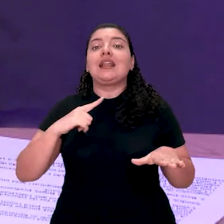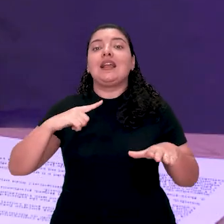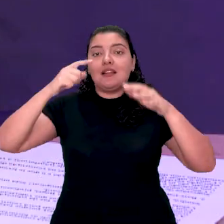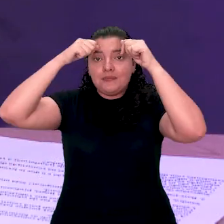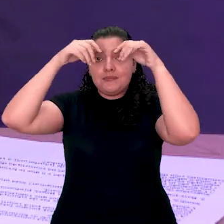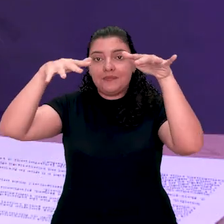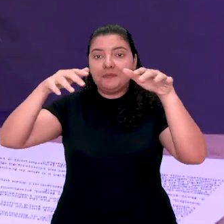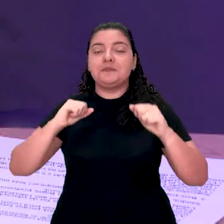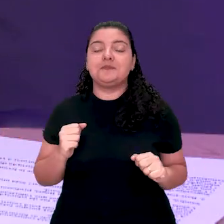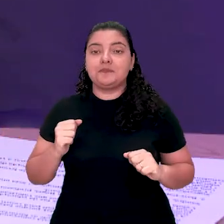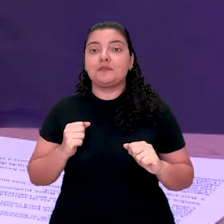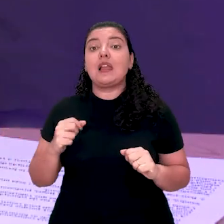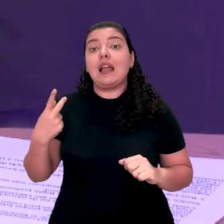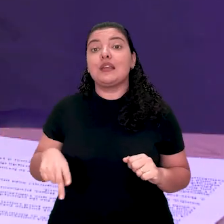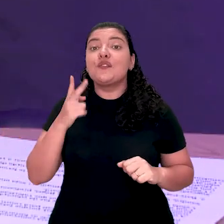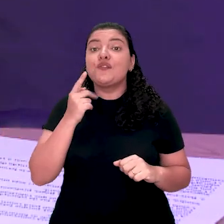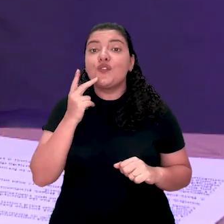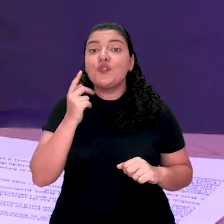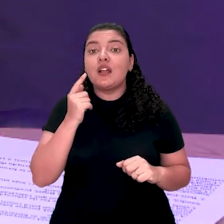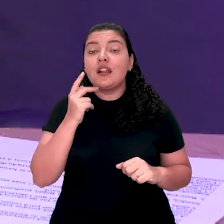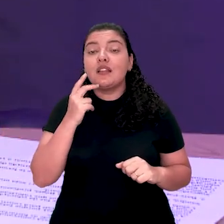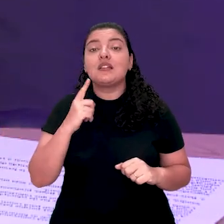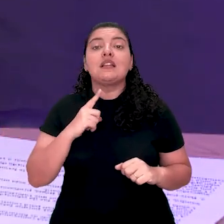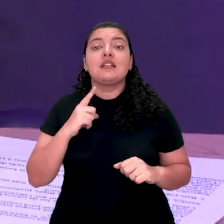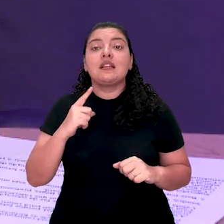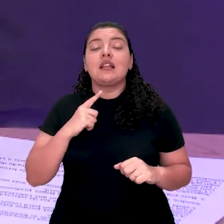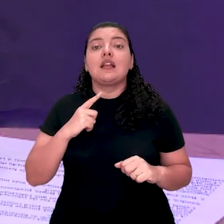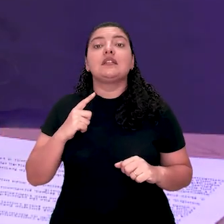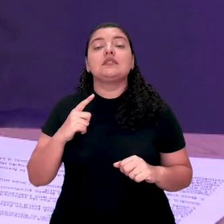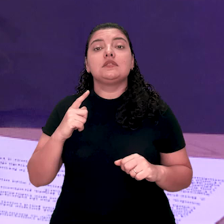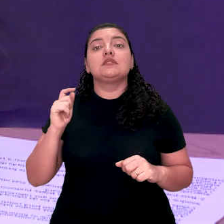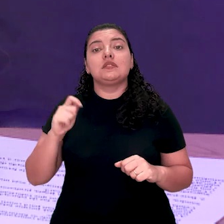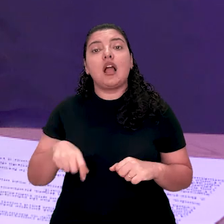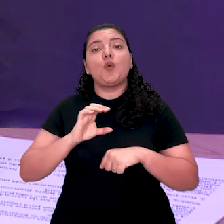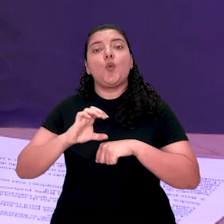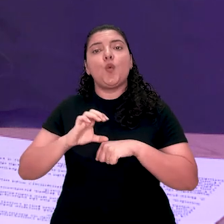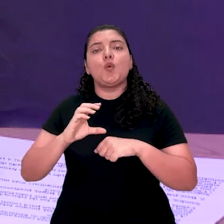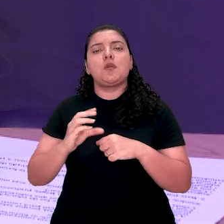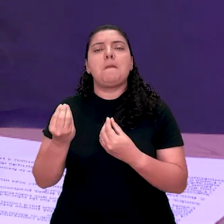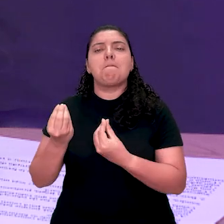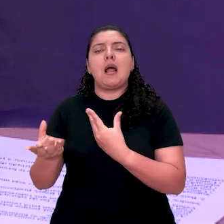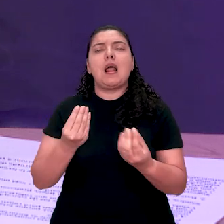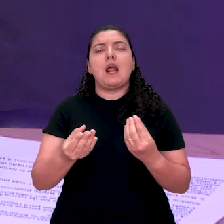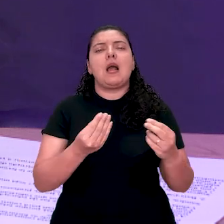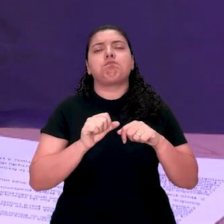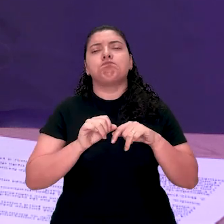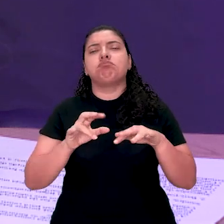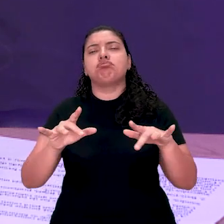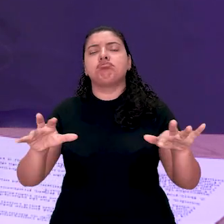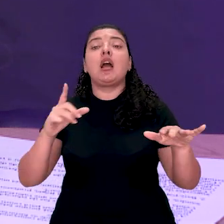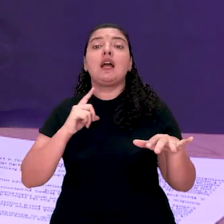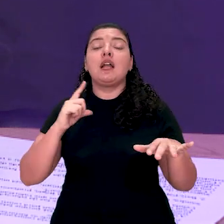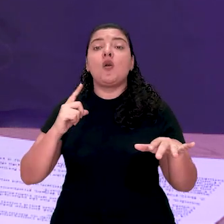E a Fortaleza, como todo lugar, ela está cada vez mais capacitando. Verdade. Indo mais atrás